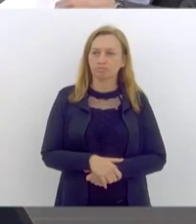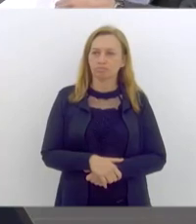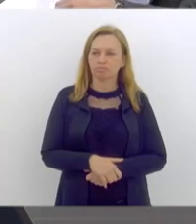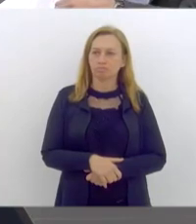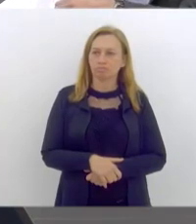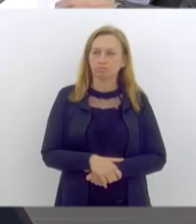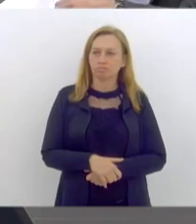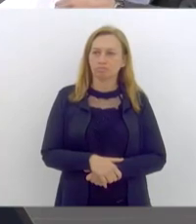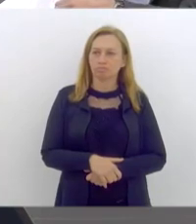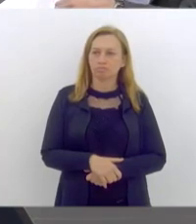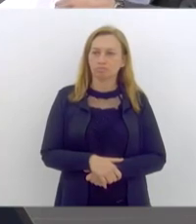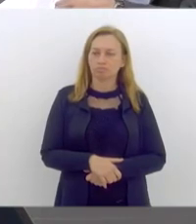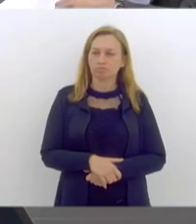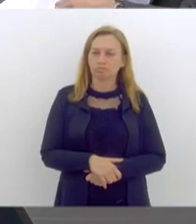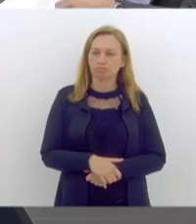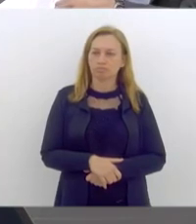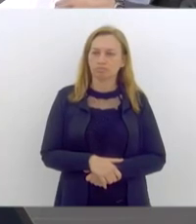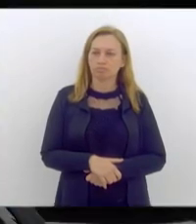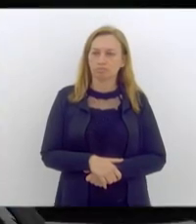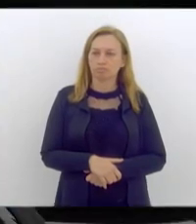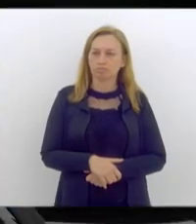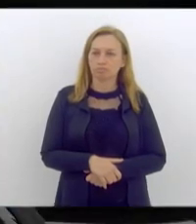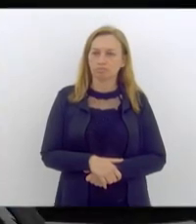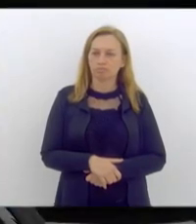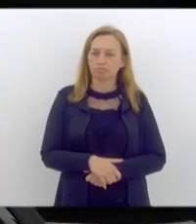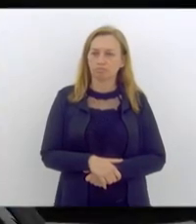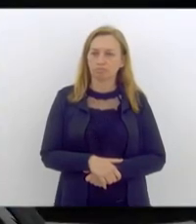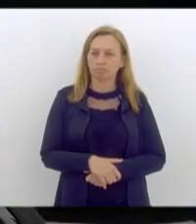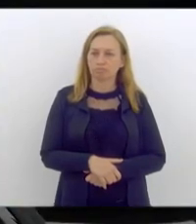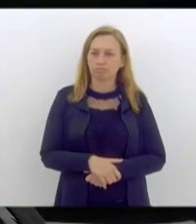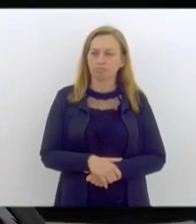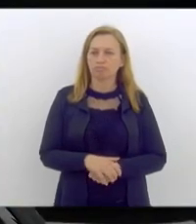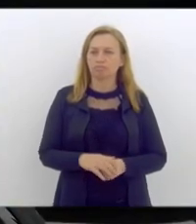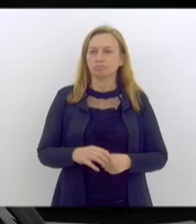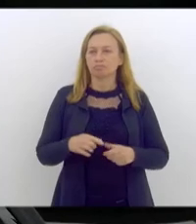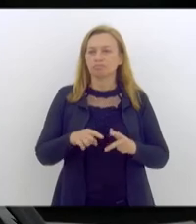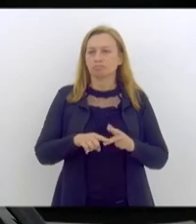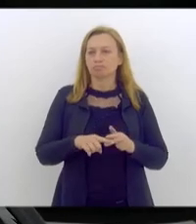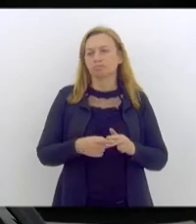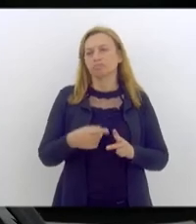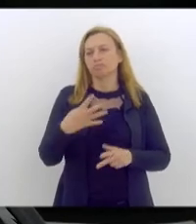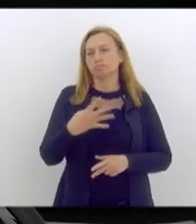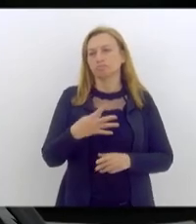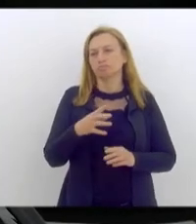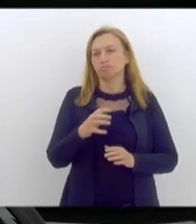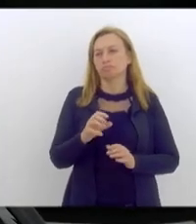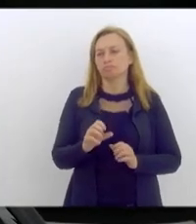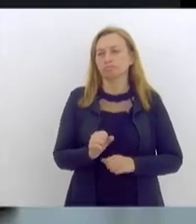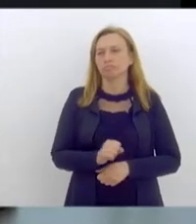Ela tá aqui ela tá como modificativa 4 na página 6